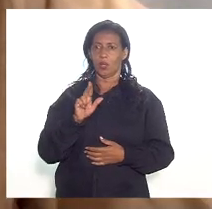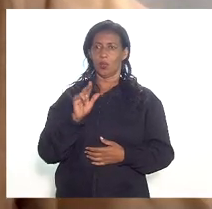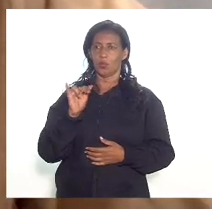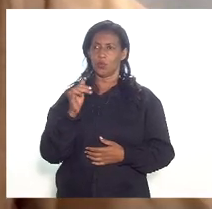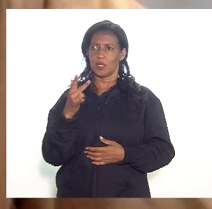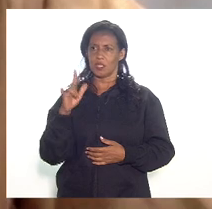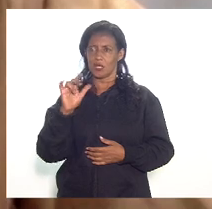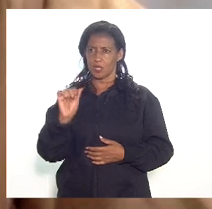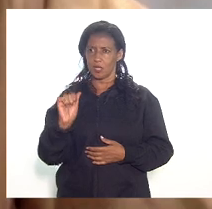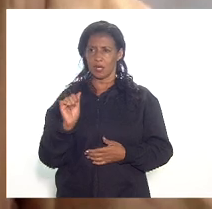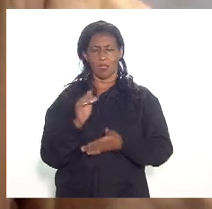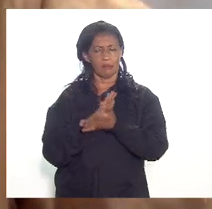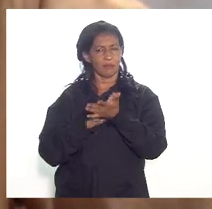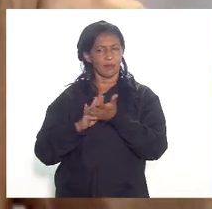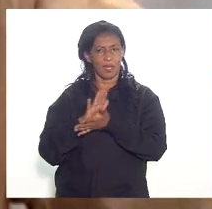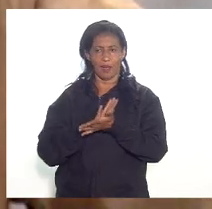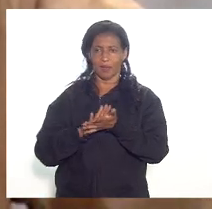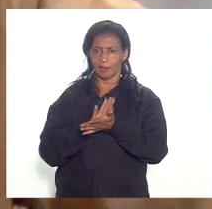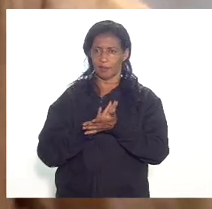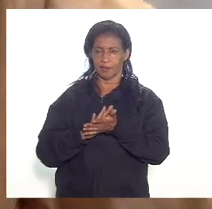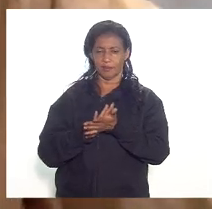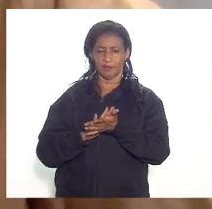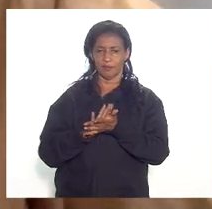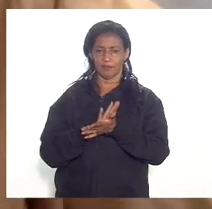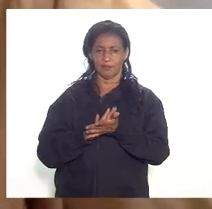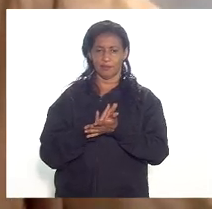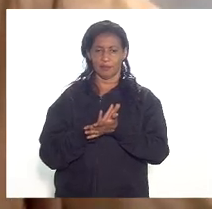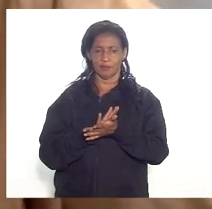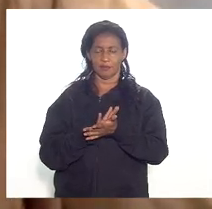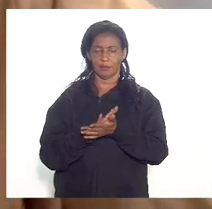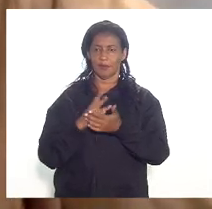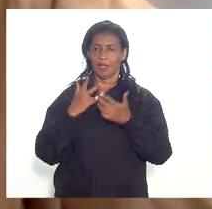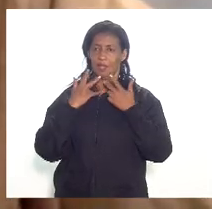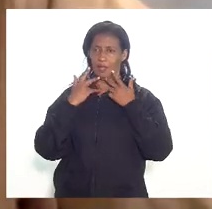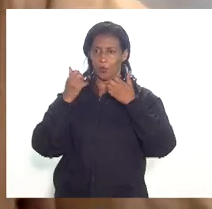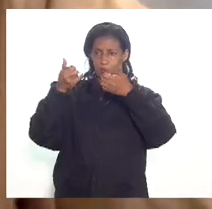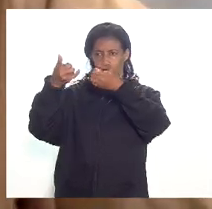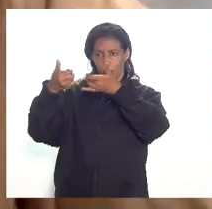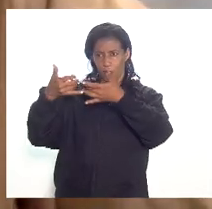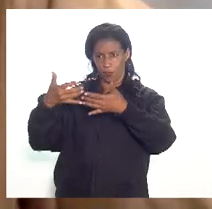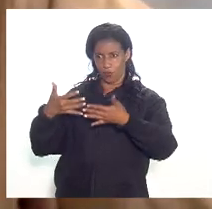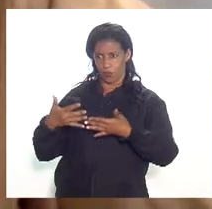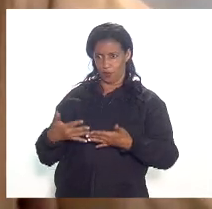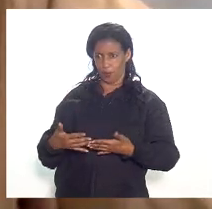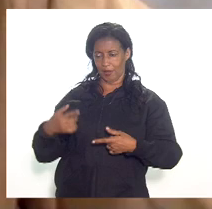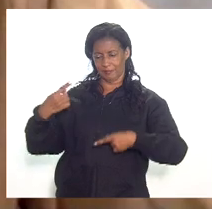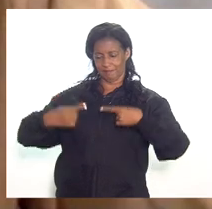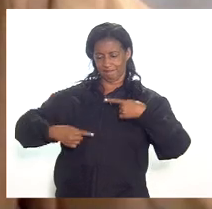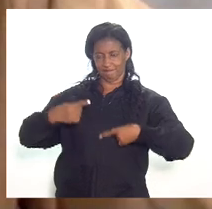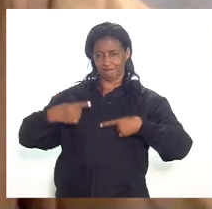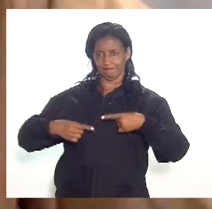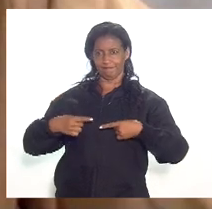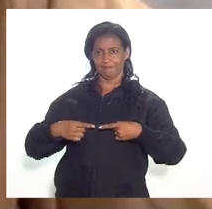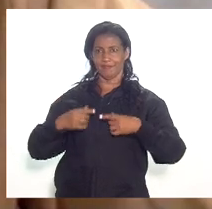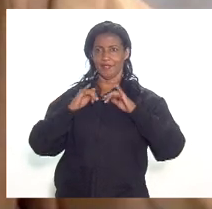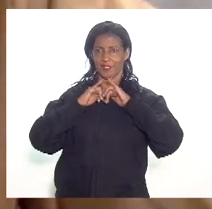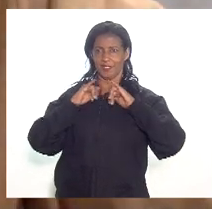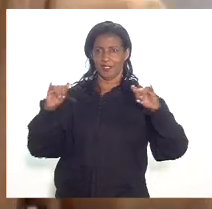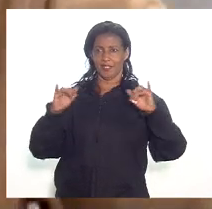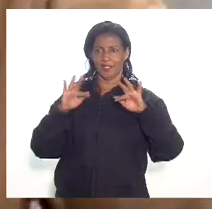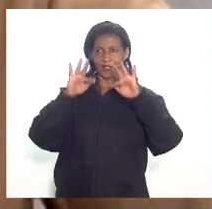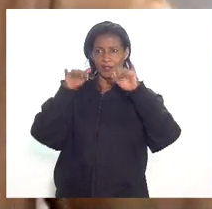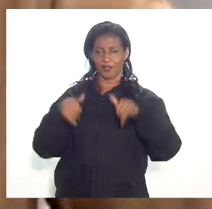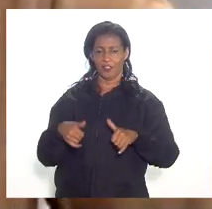conosco nada mais havendo a lavrar nada mais havendo a debater declaro encerrado o